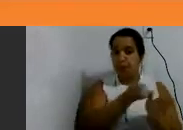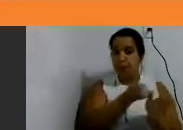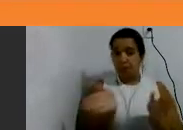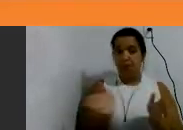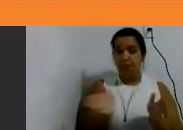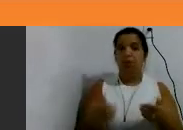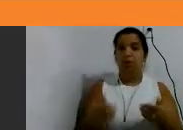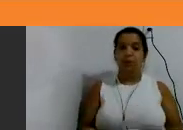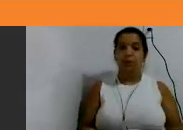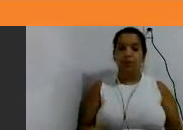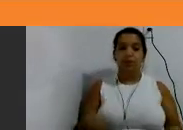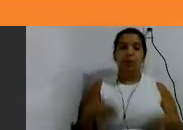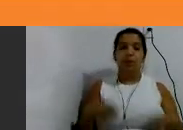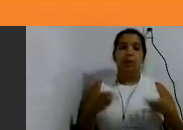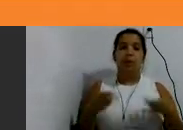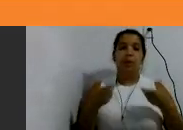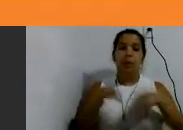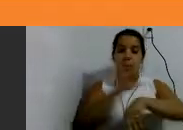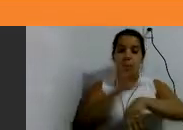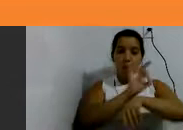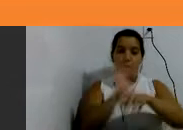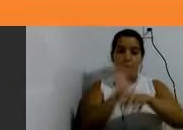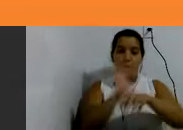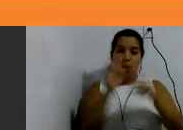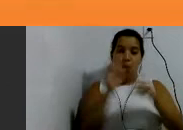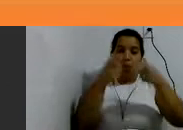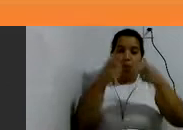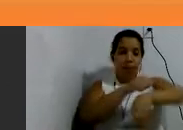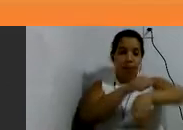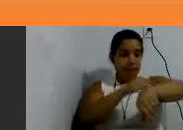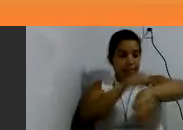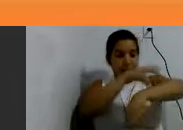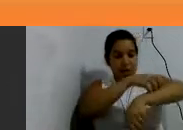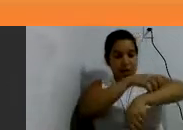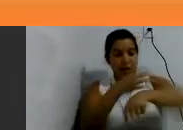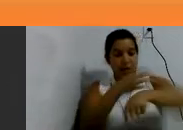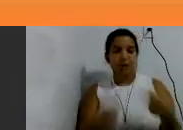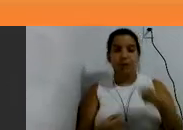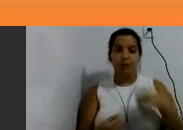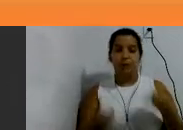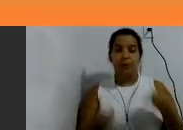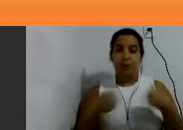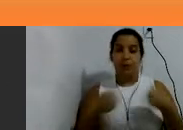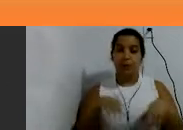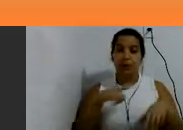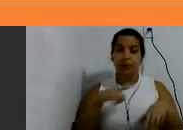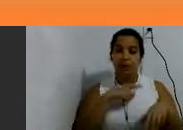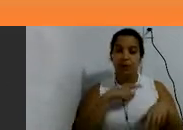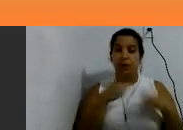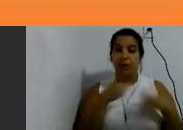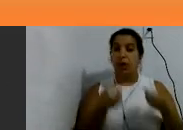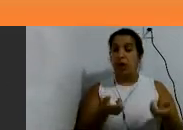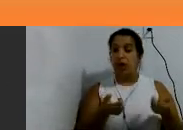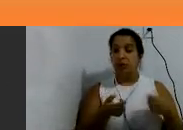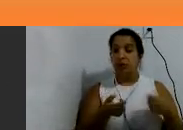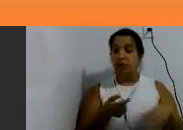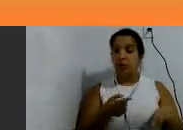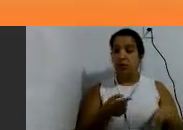vai cultivar o parasito dentro do vetor. Então, a gente tem aqui uma